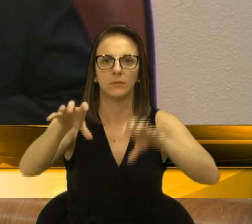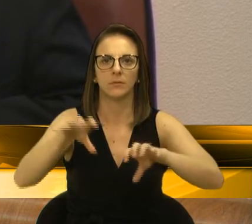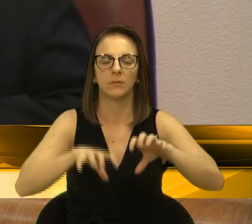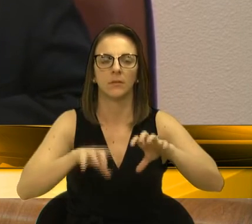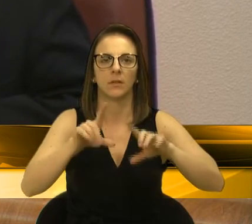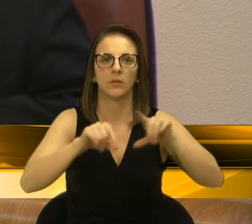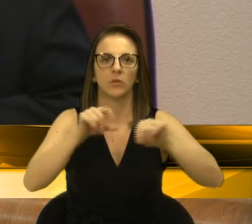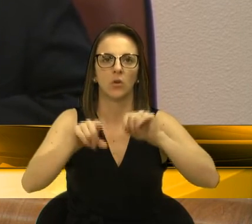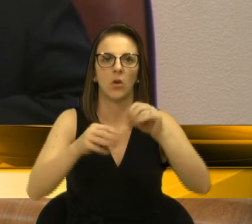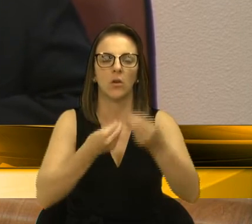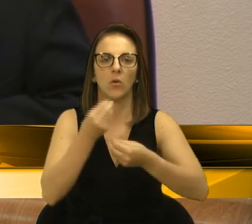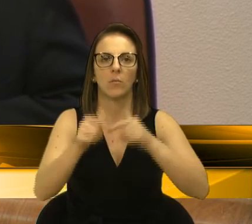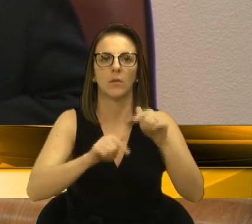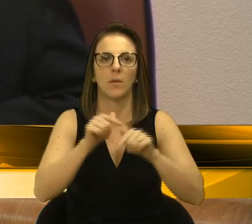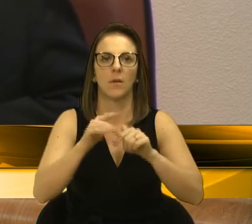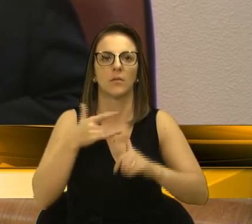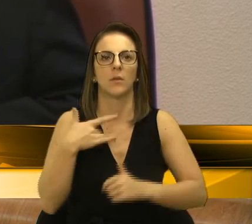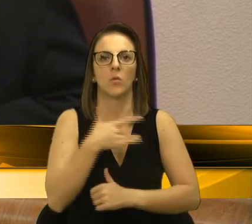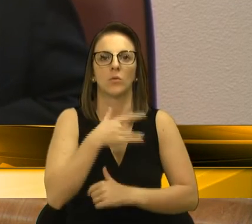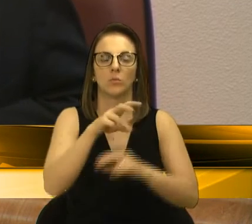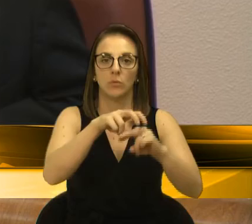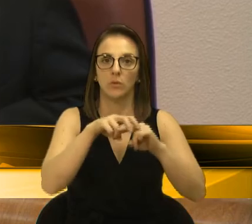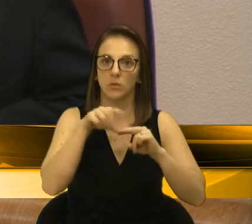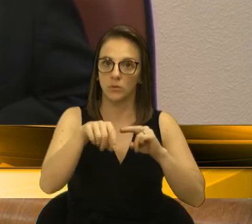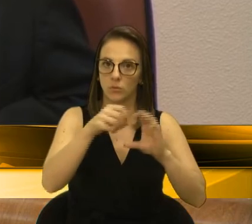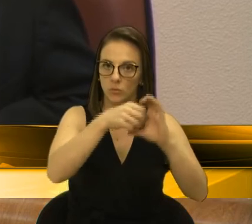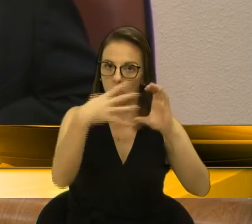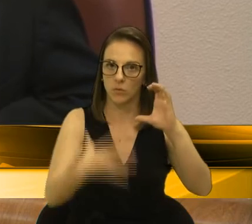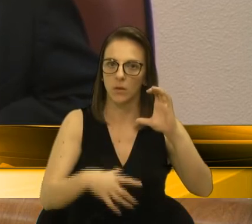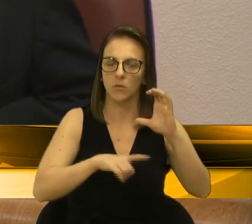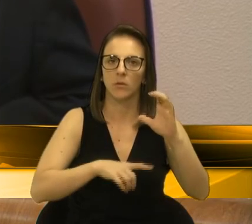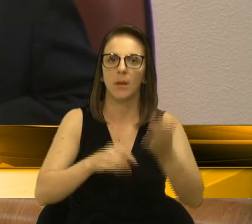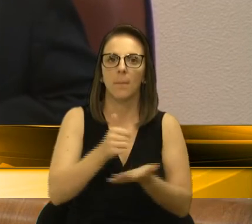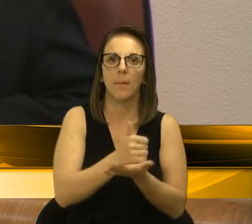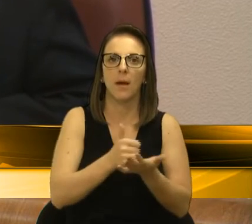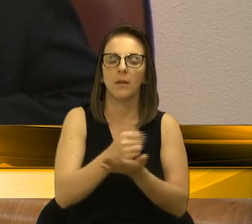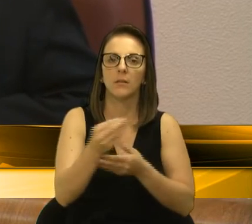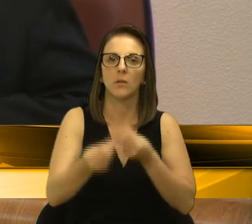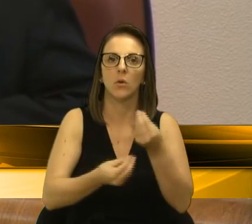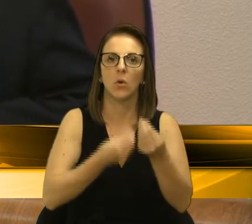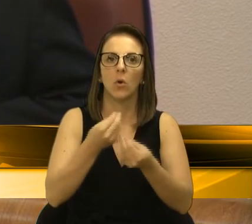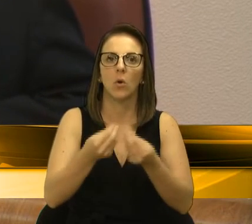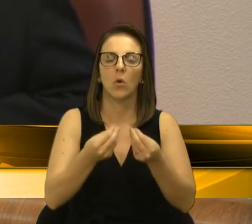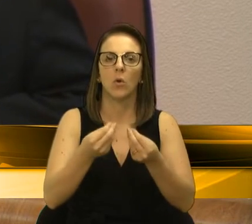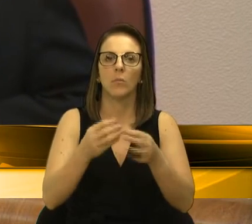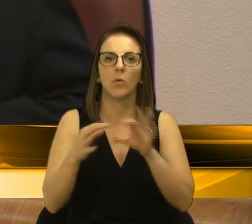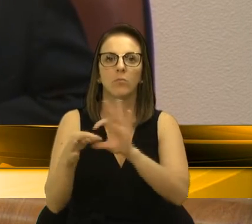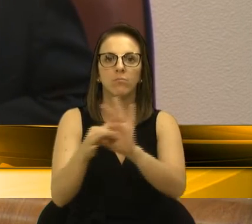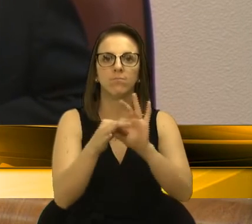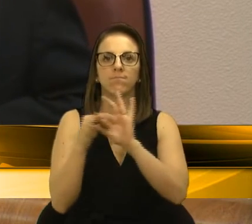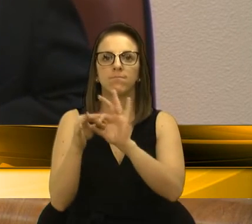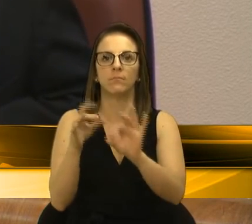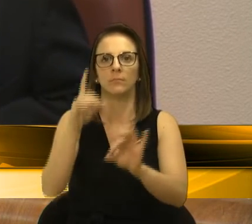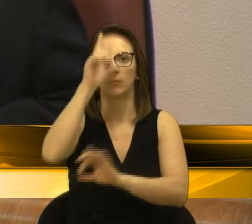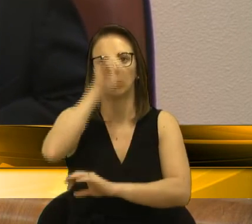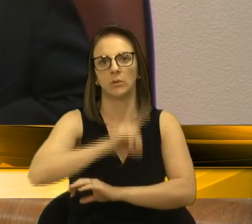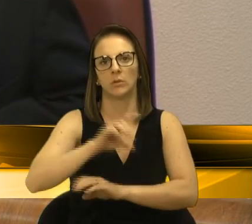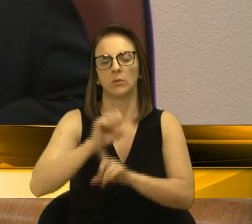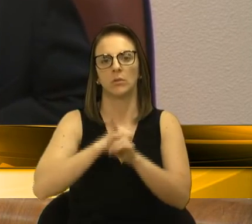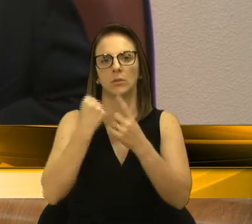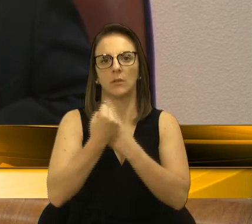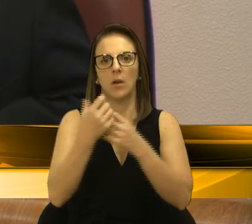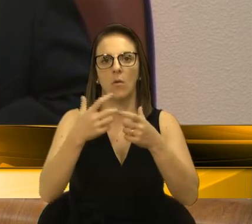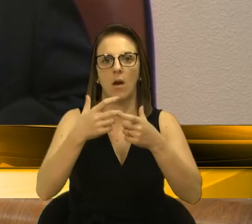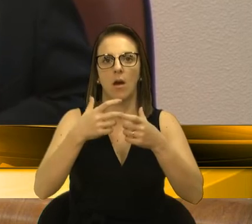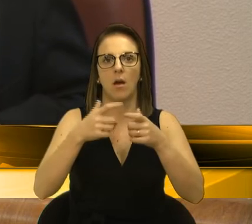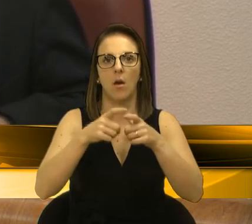suma, este conceito está fundamentado na universalização dos direitos sociais, na ampliação do conceito de